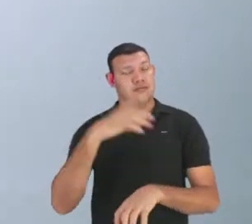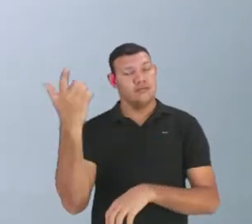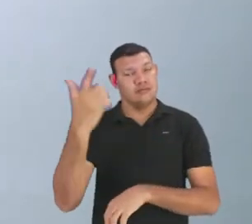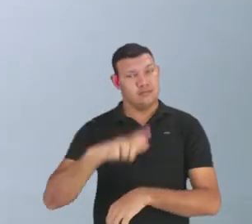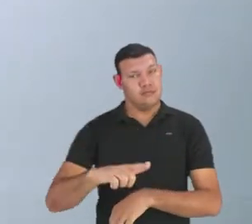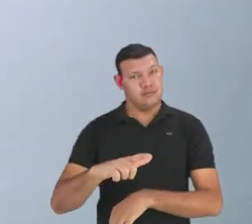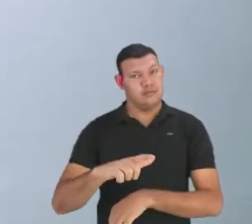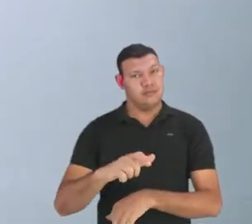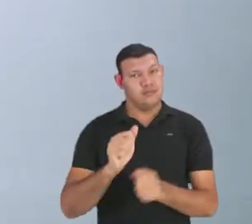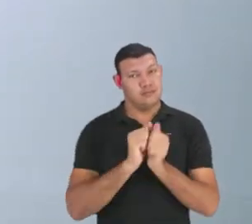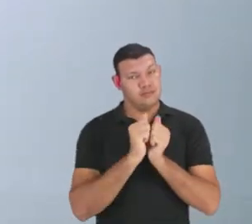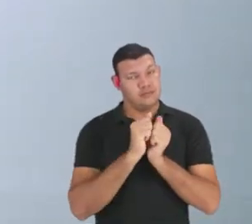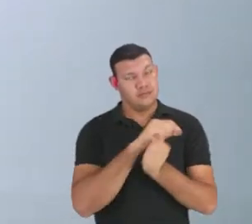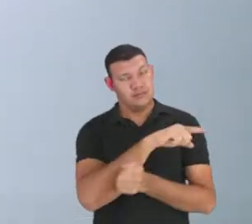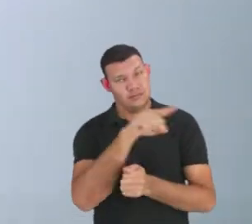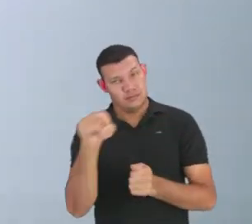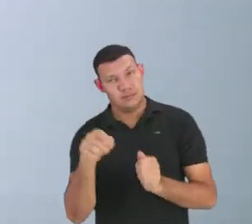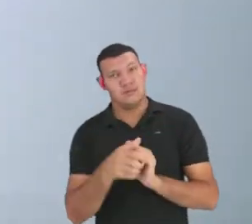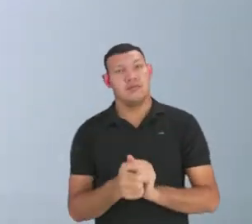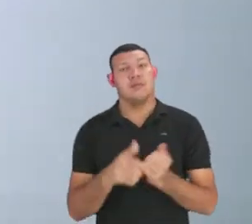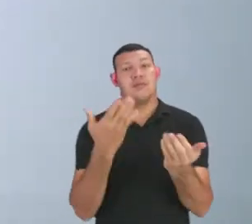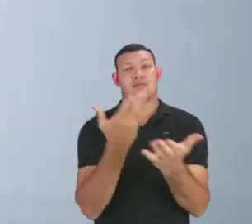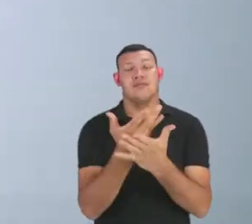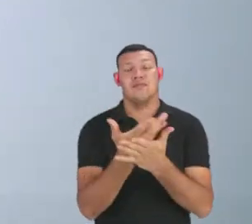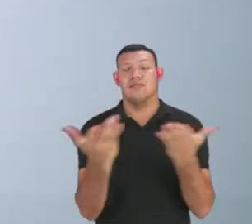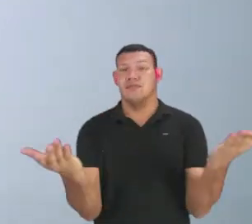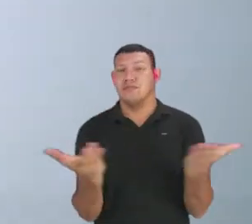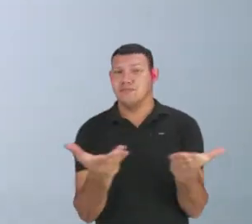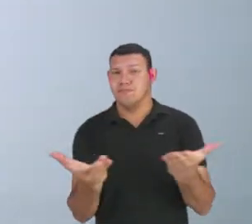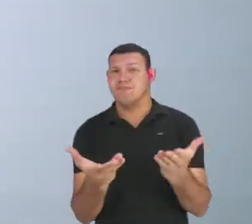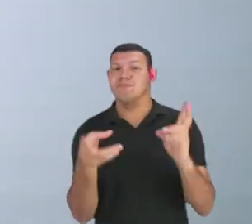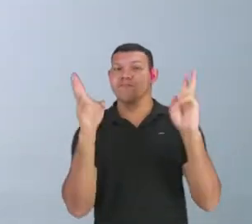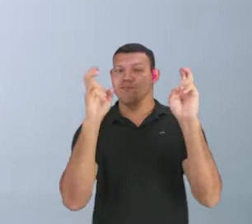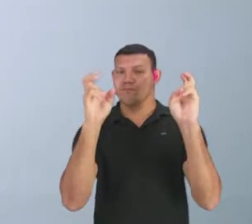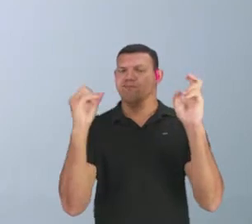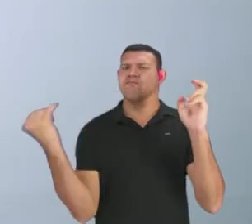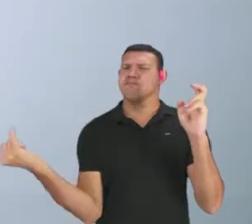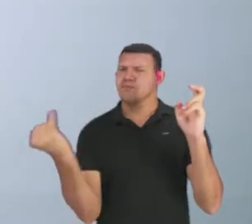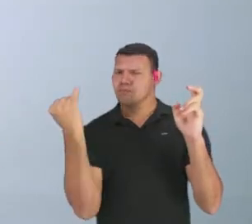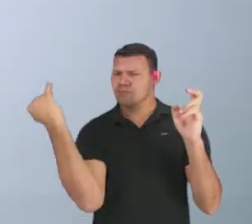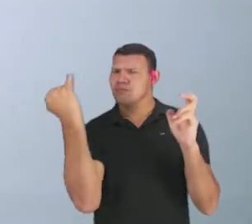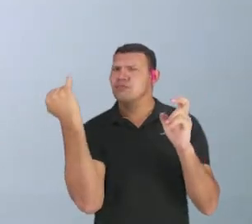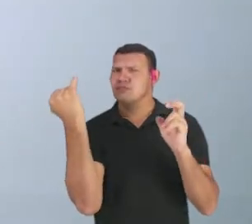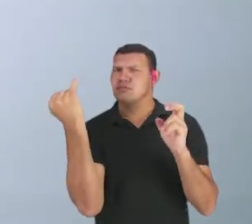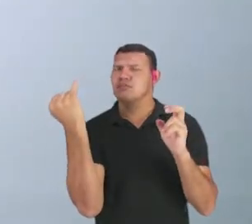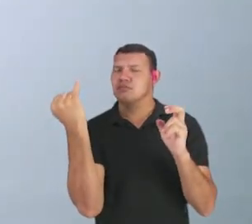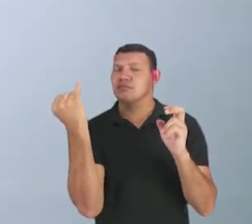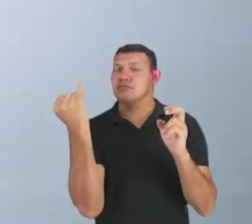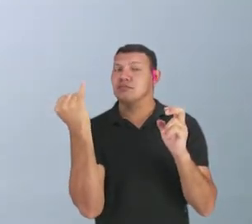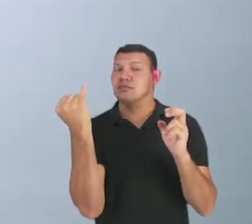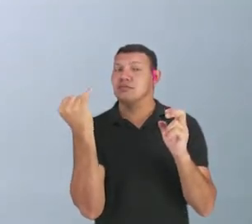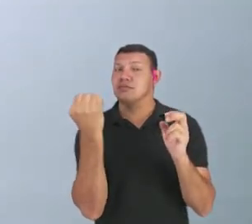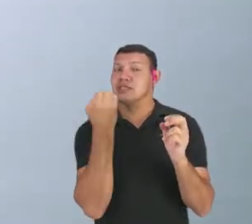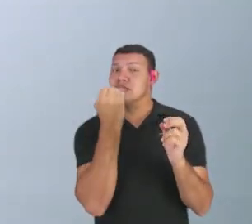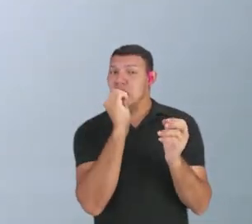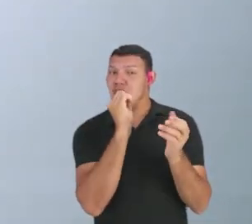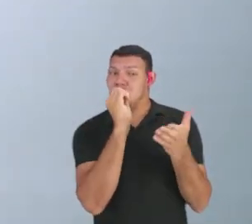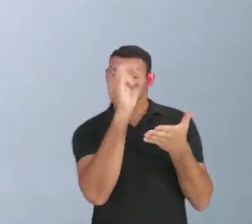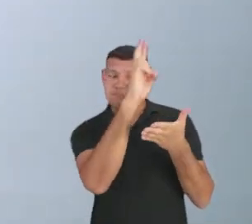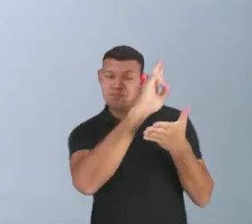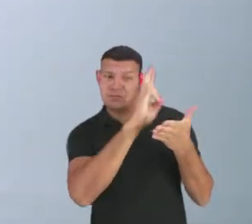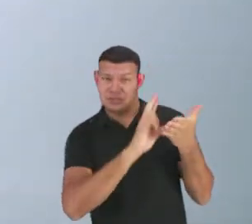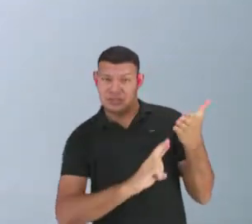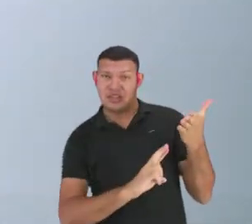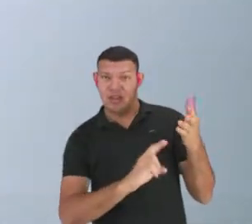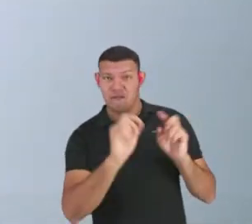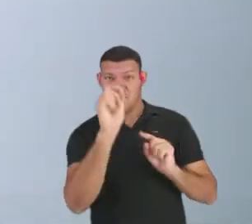nossa aula de hoje vai falar de um assunto muito importante, sobretudo quando você vai fazer aquela redação